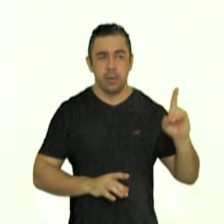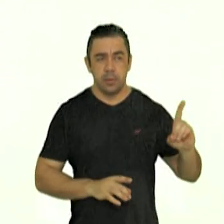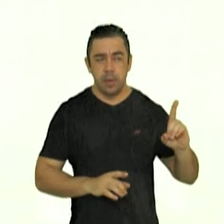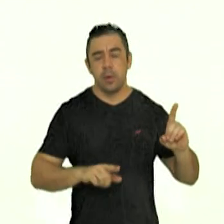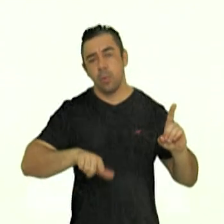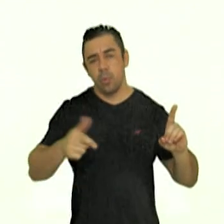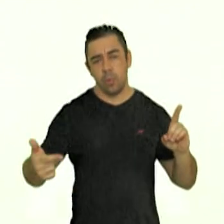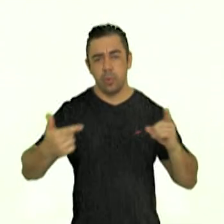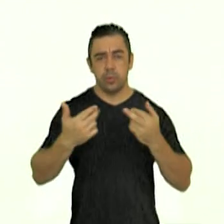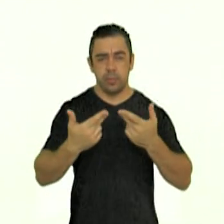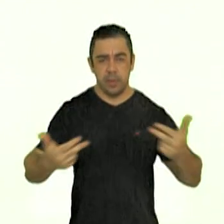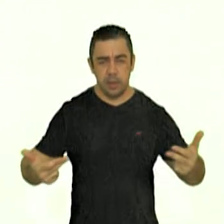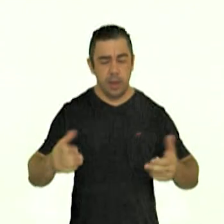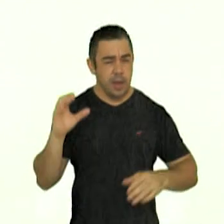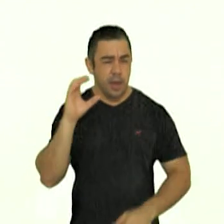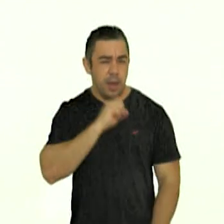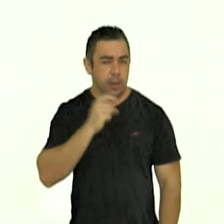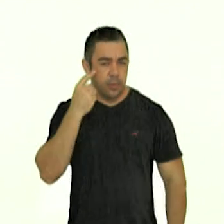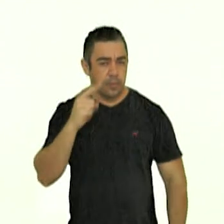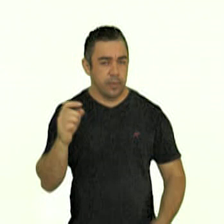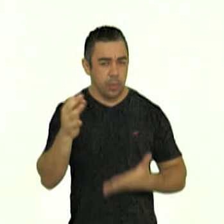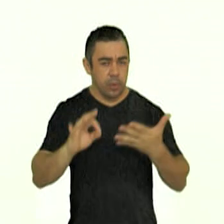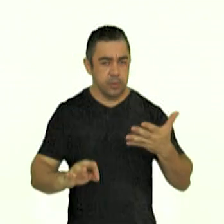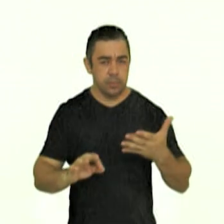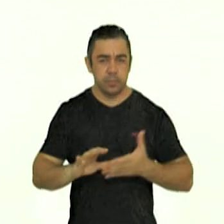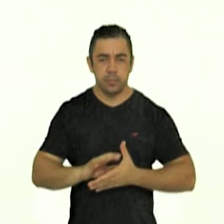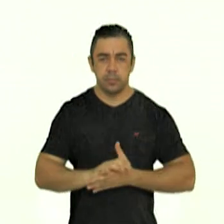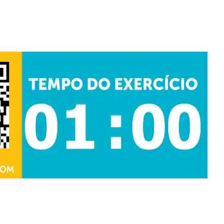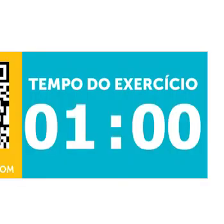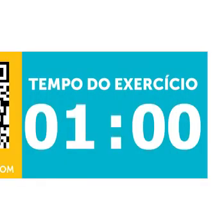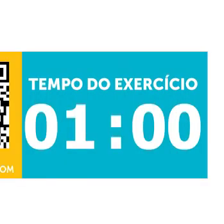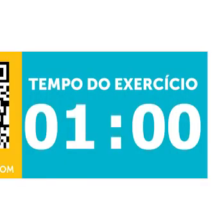níquel. É rapidinho, a gente já volta para a correção.